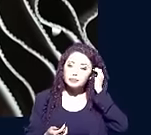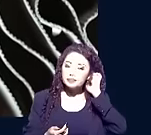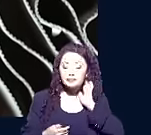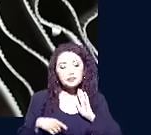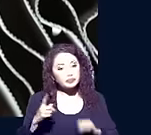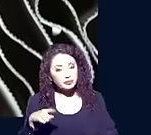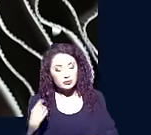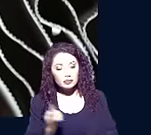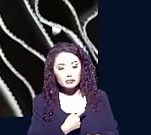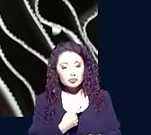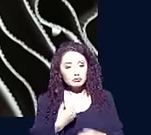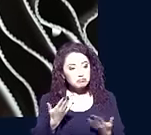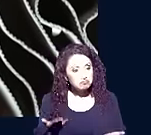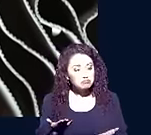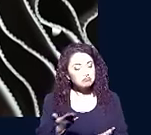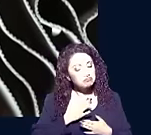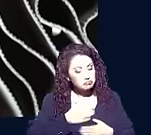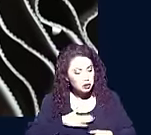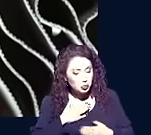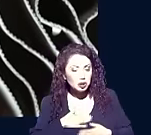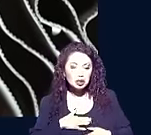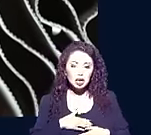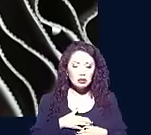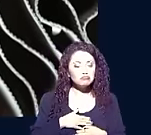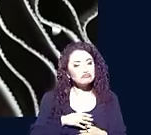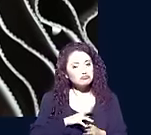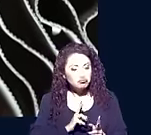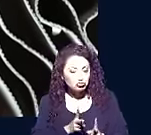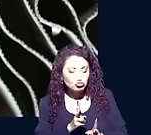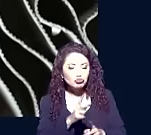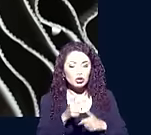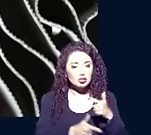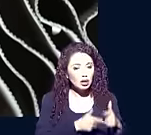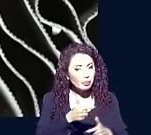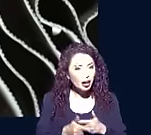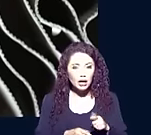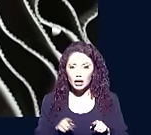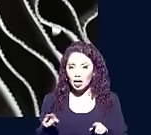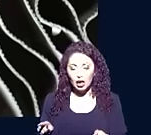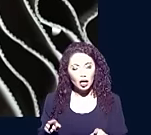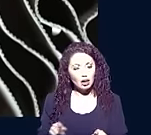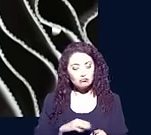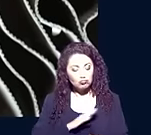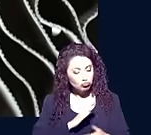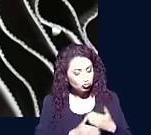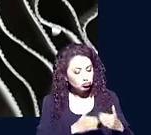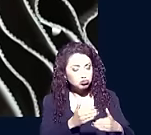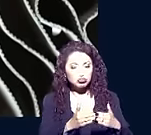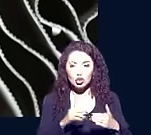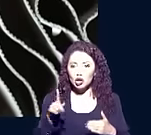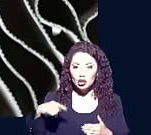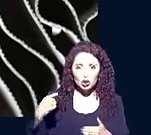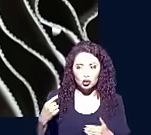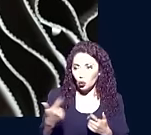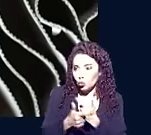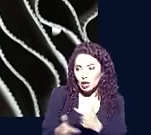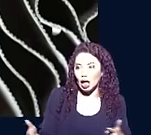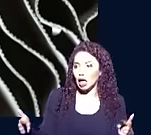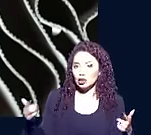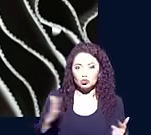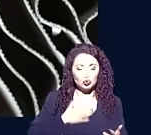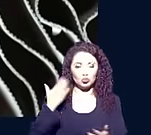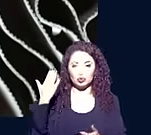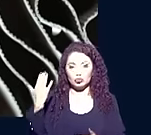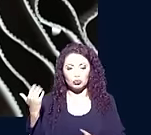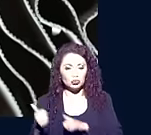que não há mudanças de Rota nem de rumo deixaram isso bem claro para o governo ele não vai ter sobressaltos e nós também não vamos retroagir em